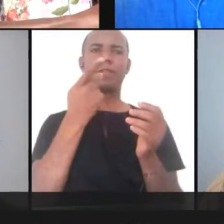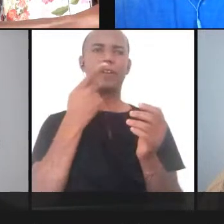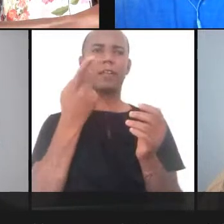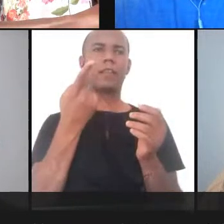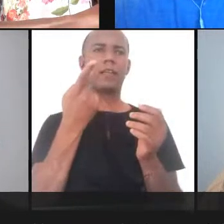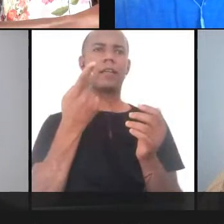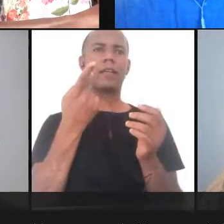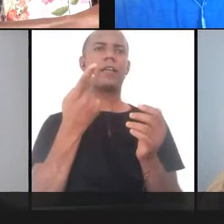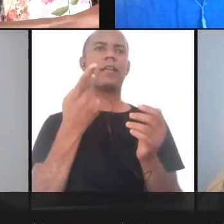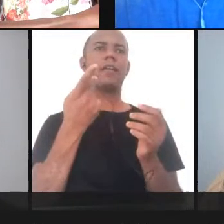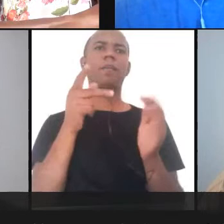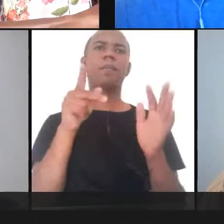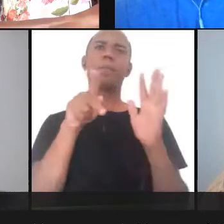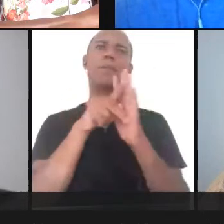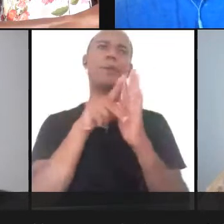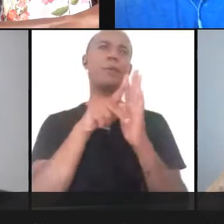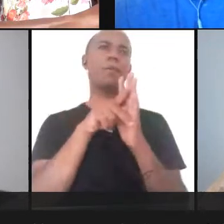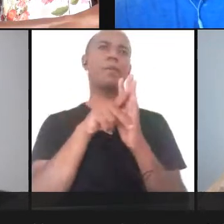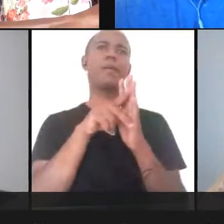num todo, né?